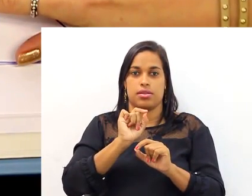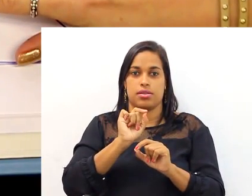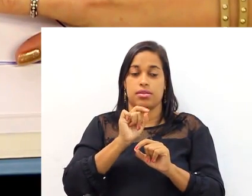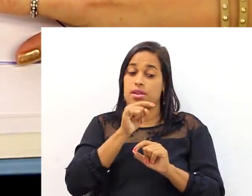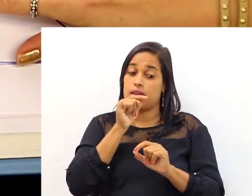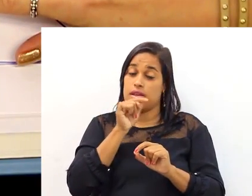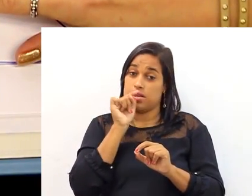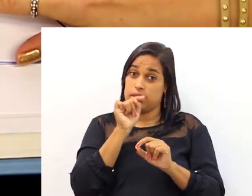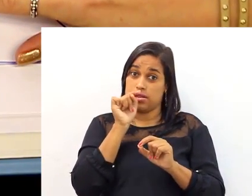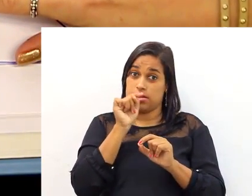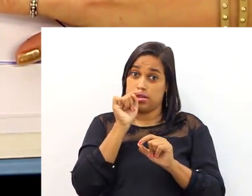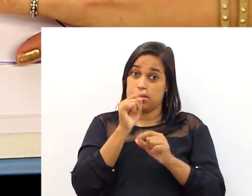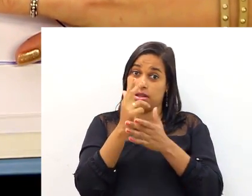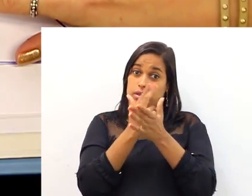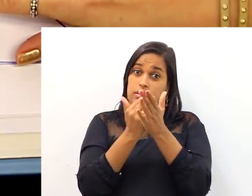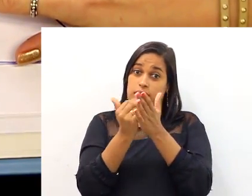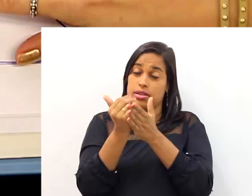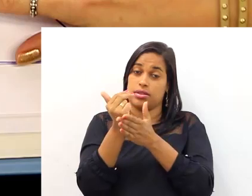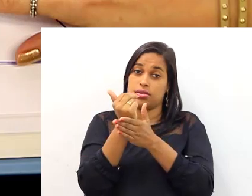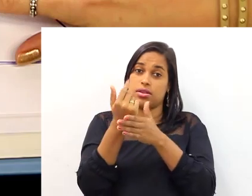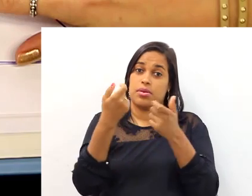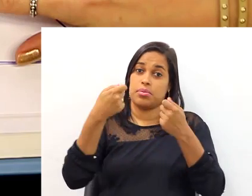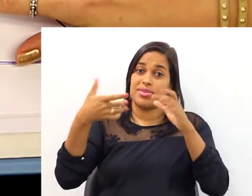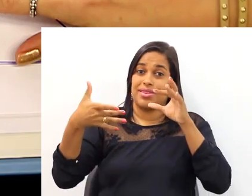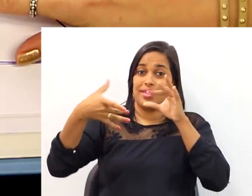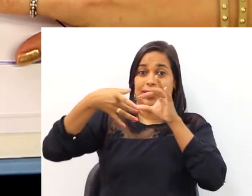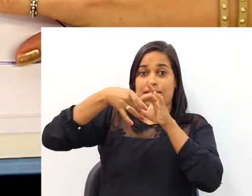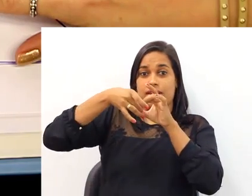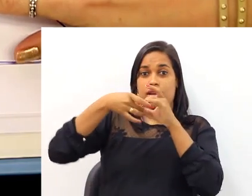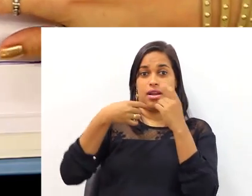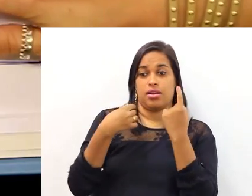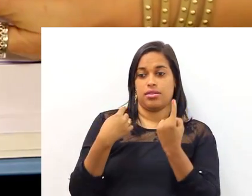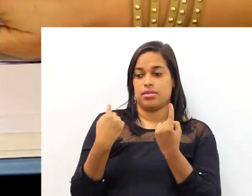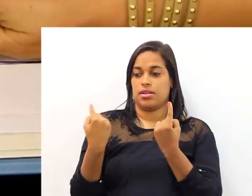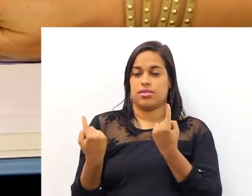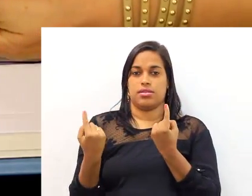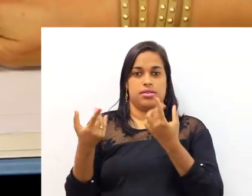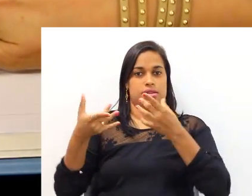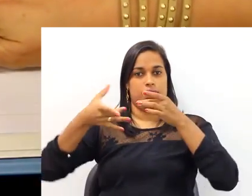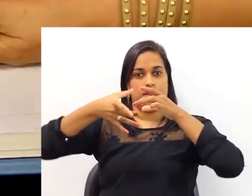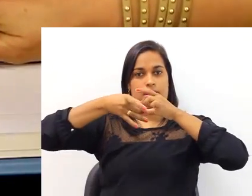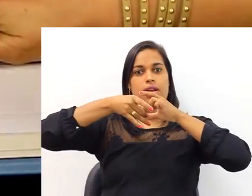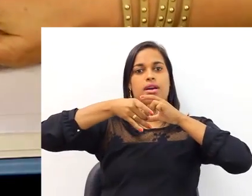diagonal desse quadrilátero aqui. Então, eu vou ligar esse ponto a esse.